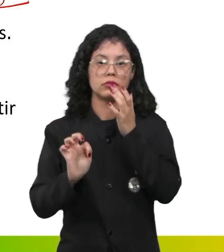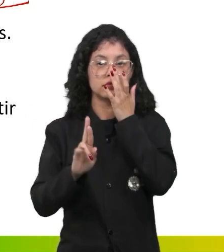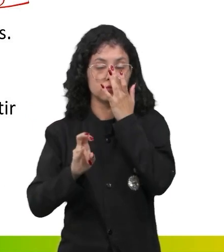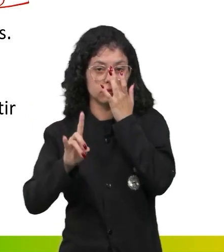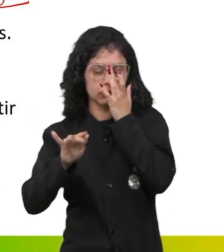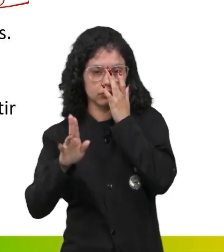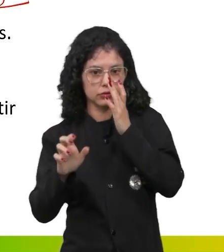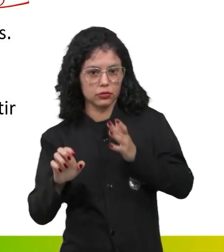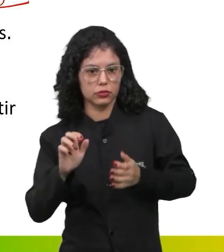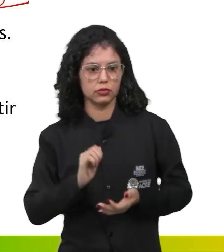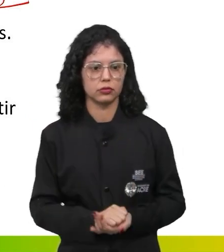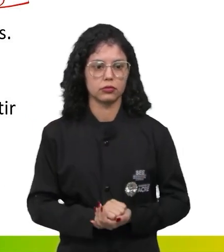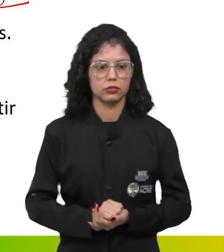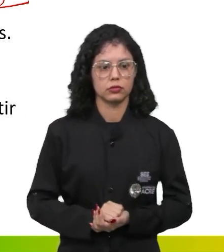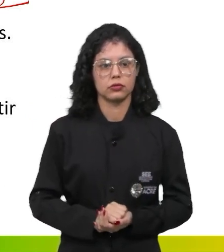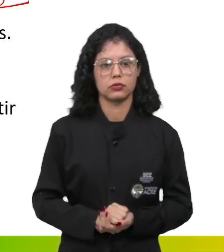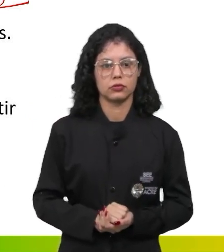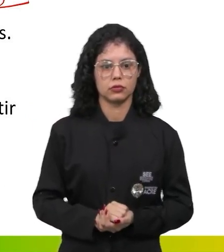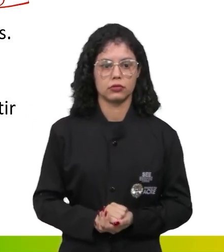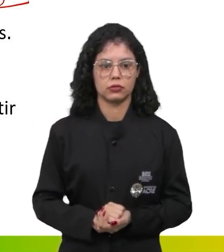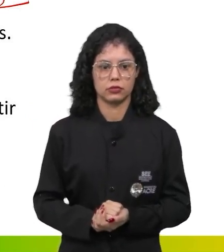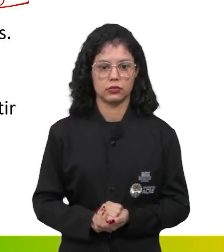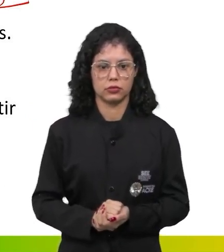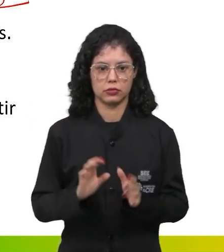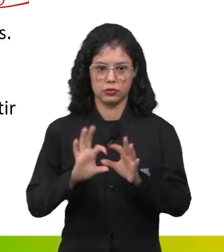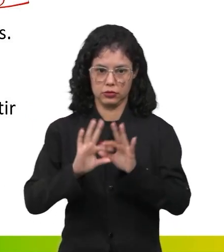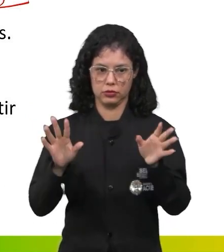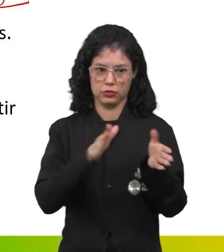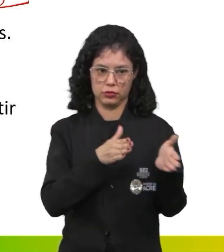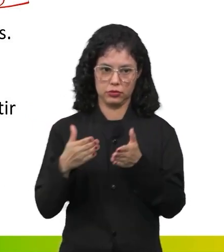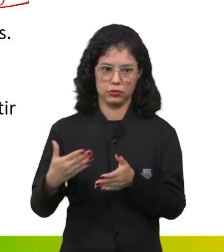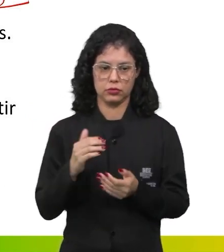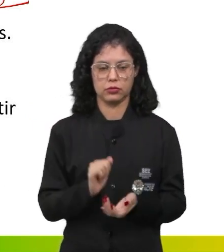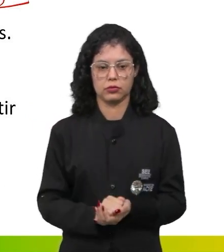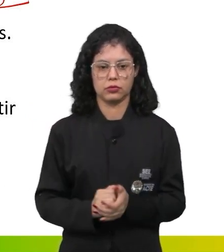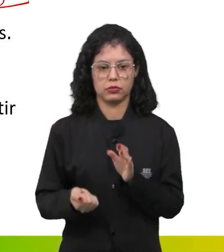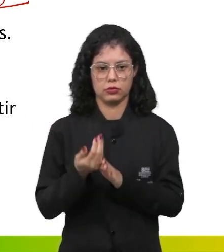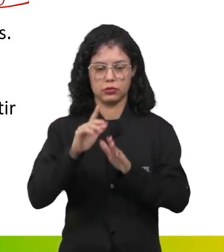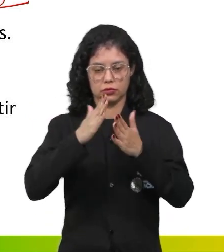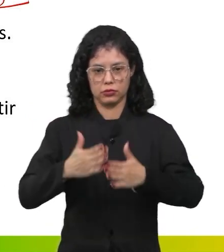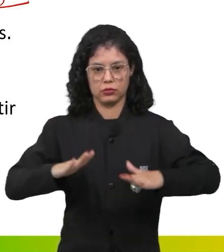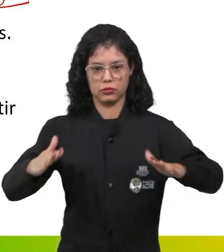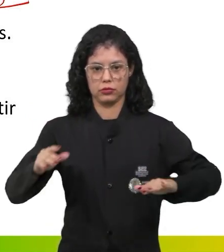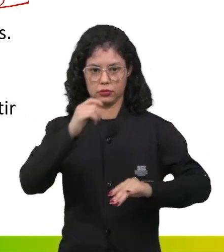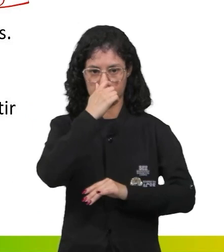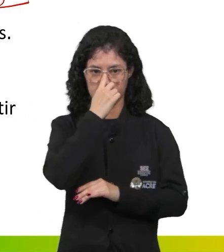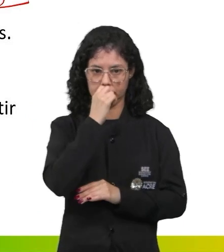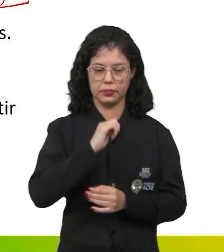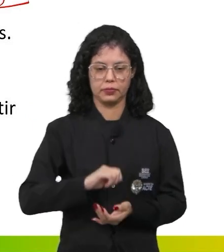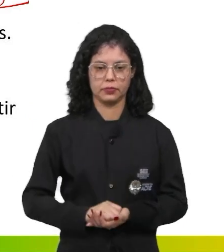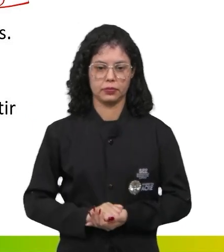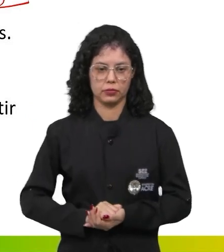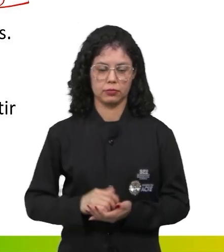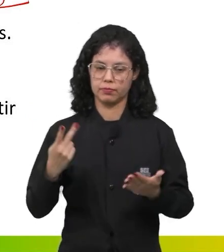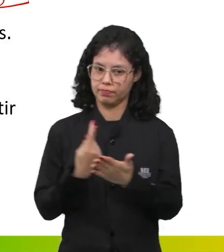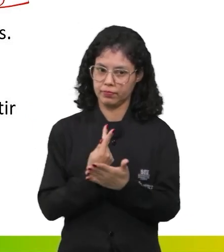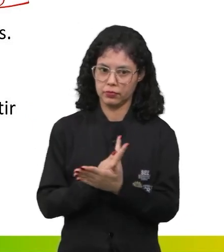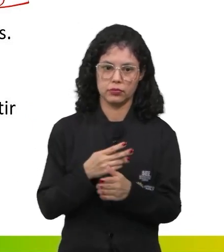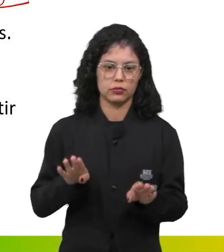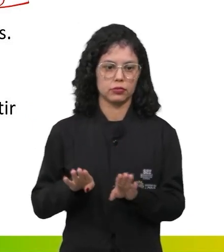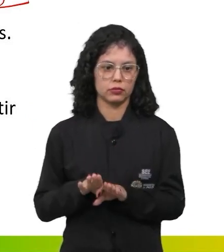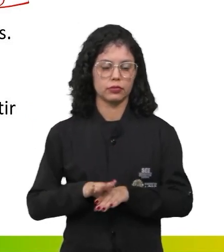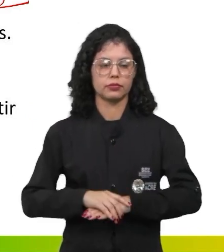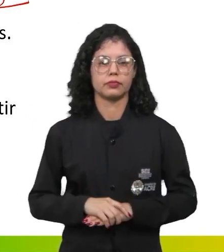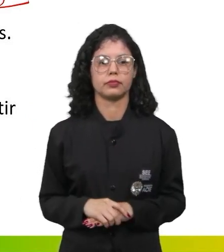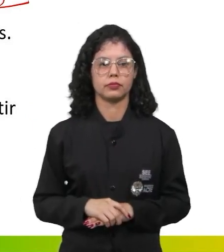e procariontes, que surgiram espontaneamente a partir de carboidratos flutuantes no oceano primitivo. Errado, errado, errado,